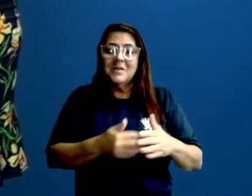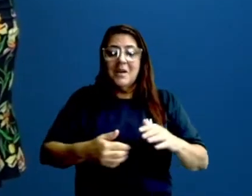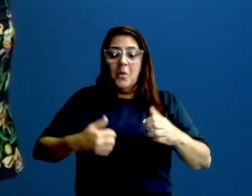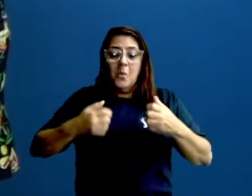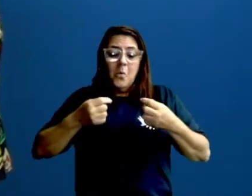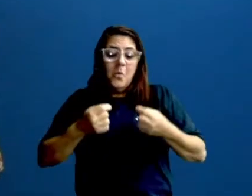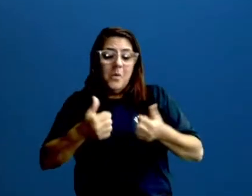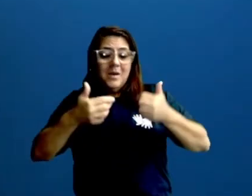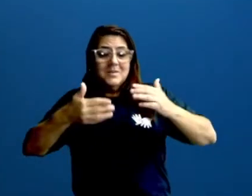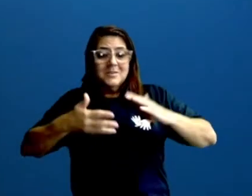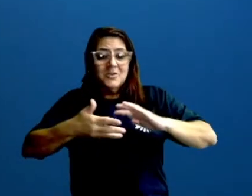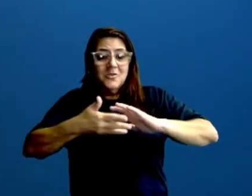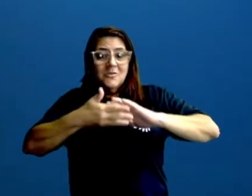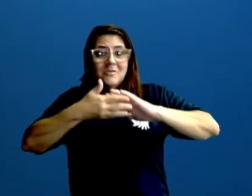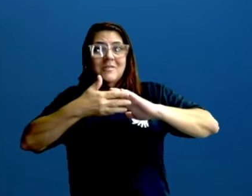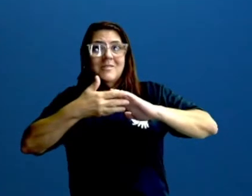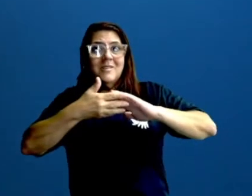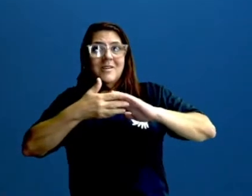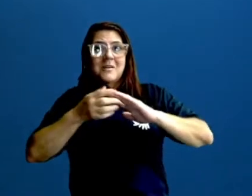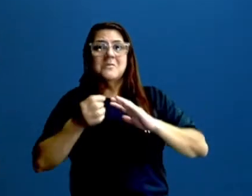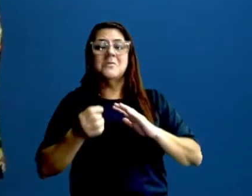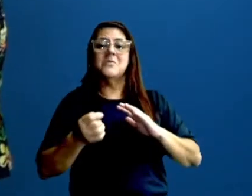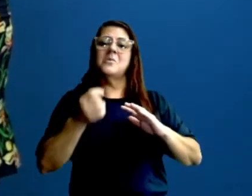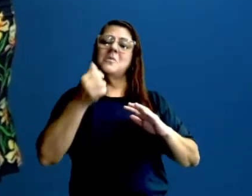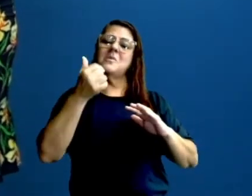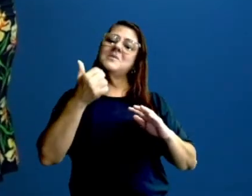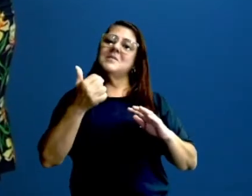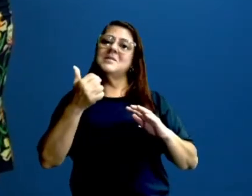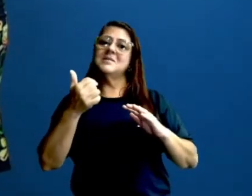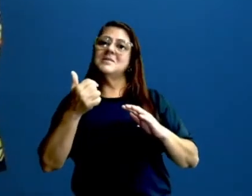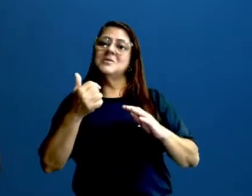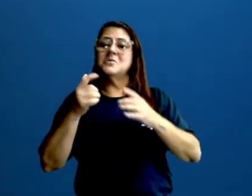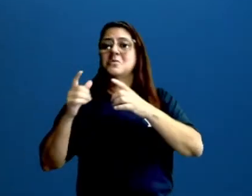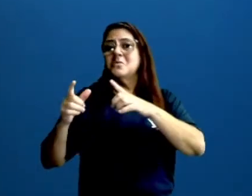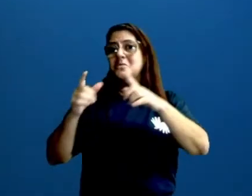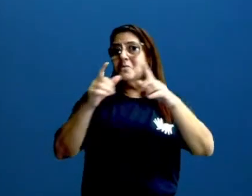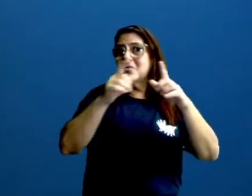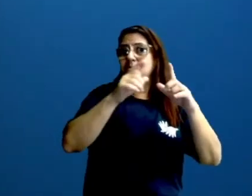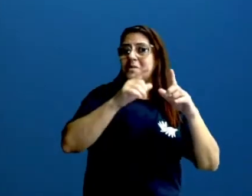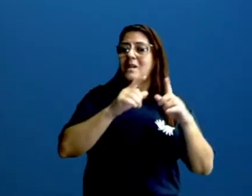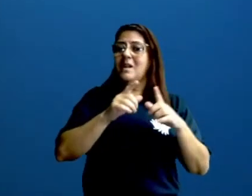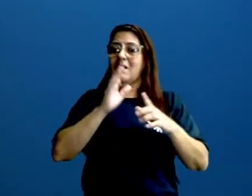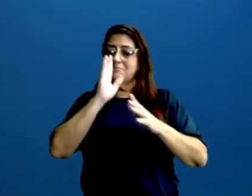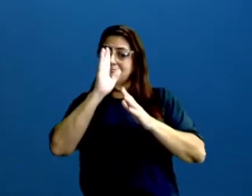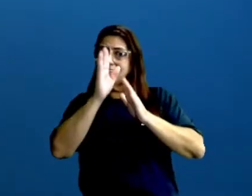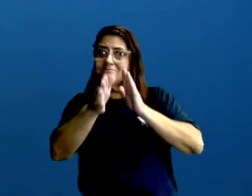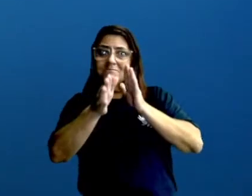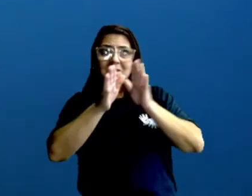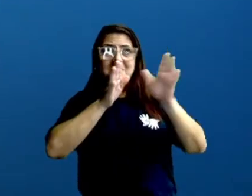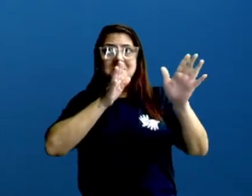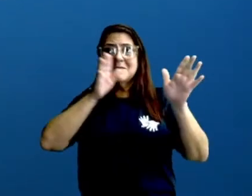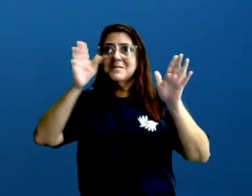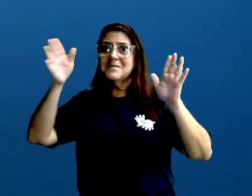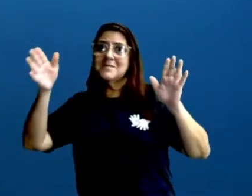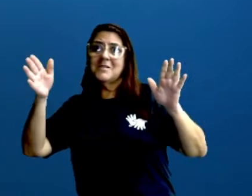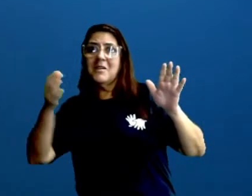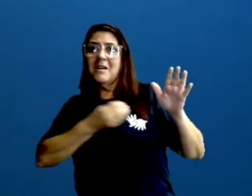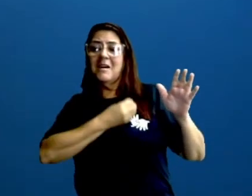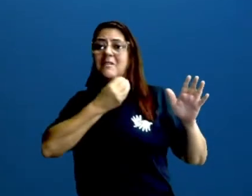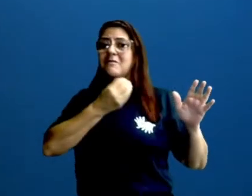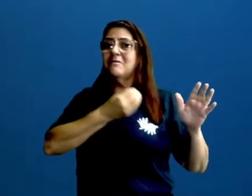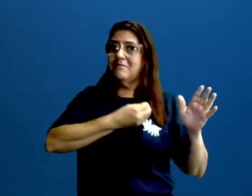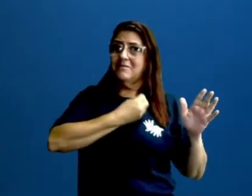mão. Todo quase é quase lá. Todo lá é direção. É a vida quase